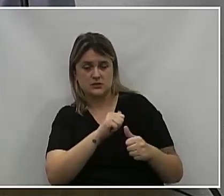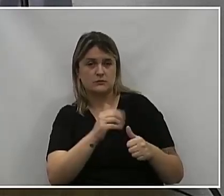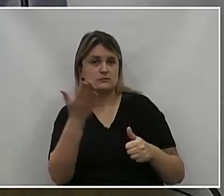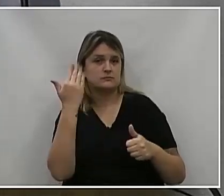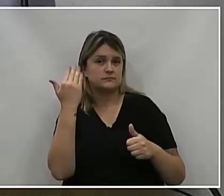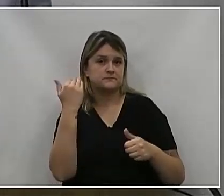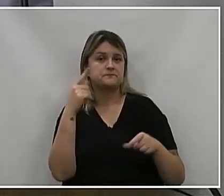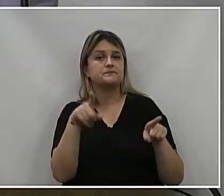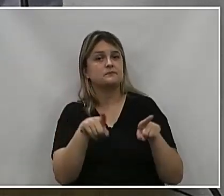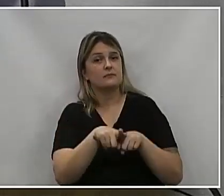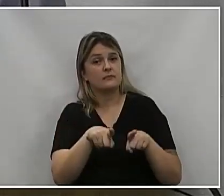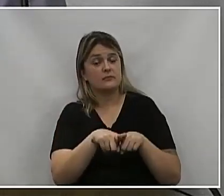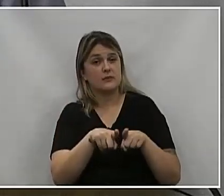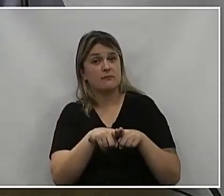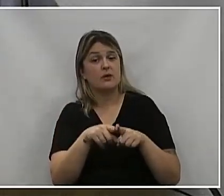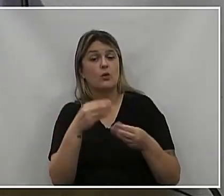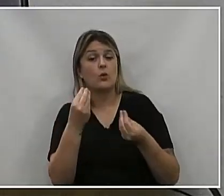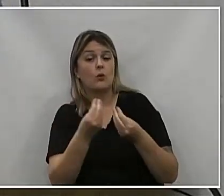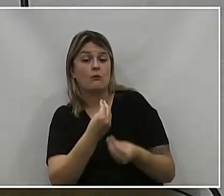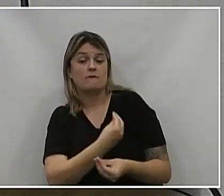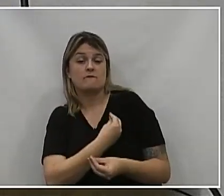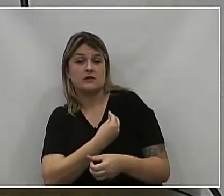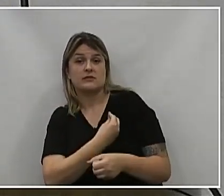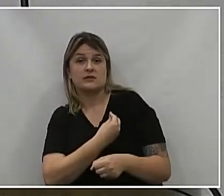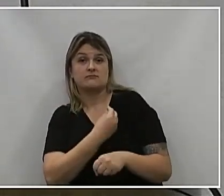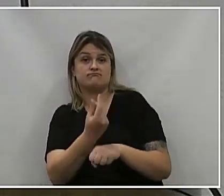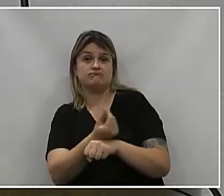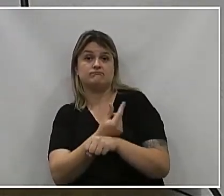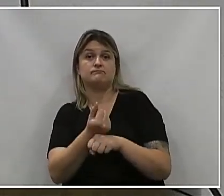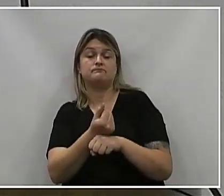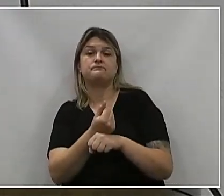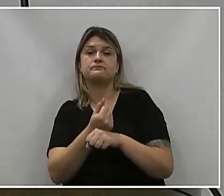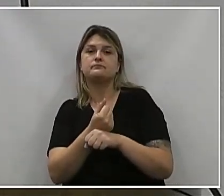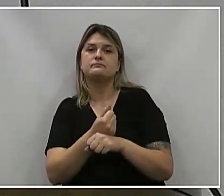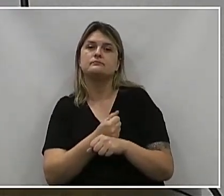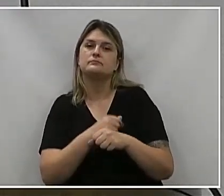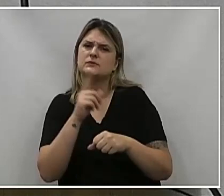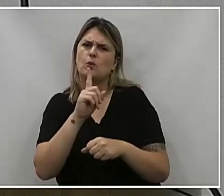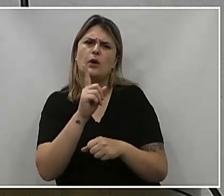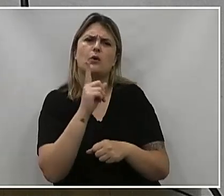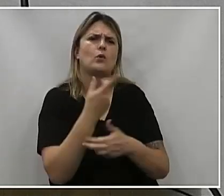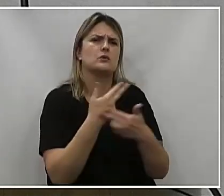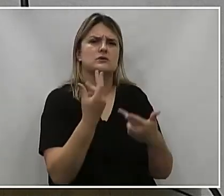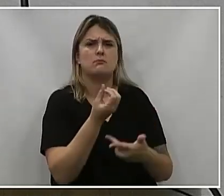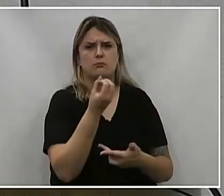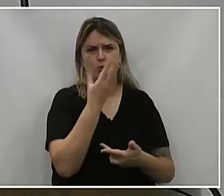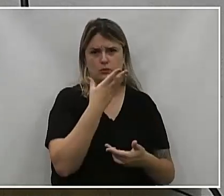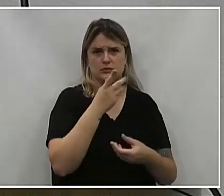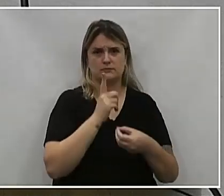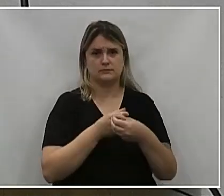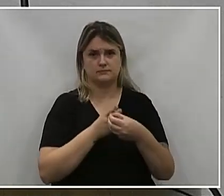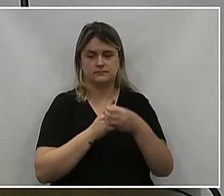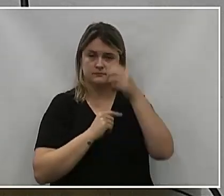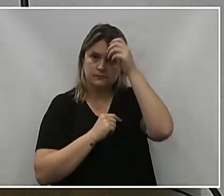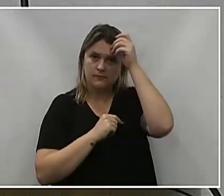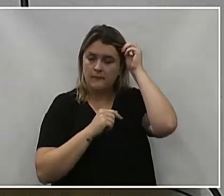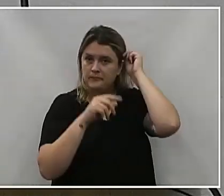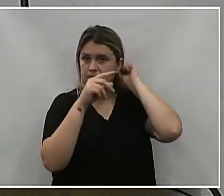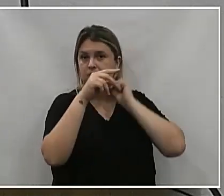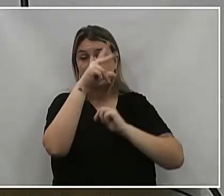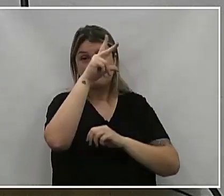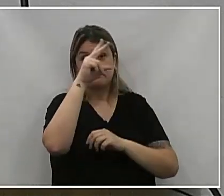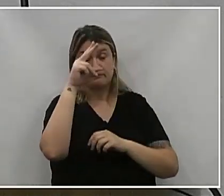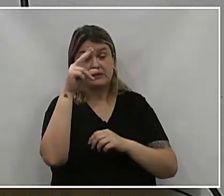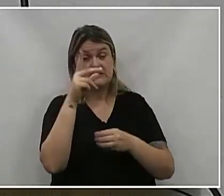anterior e também tem a questão financeira que a gente entende como sendo algo não benéfico para o município, né? O município precisa ter